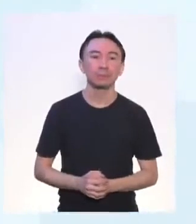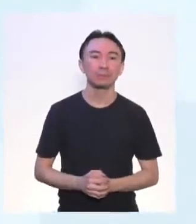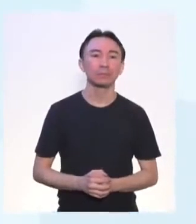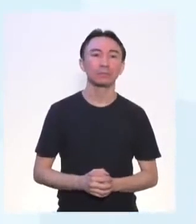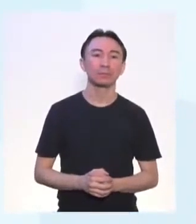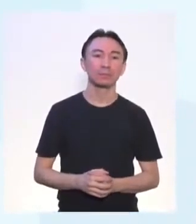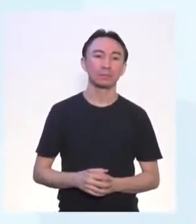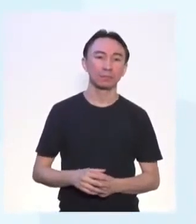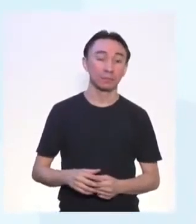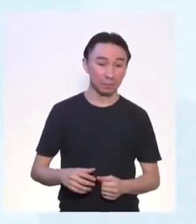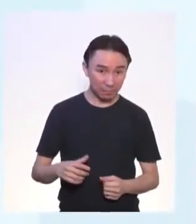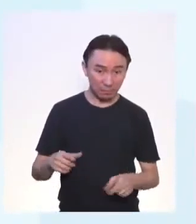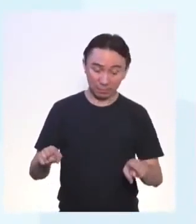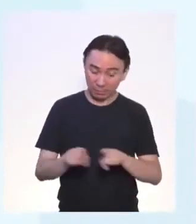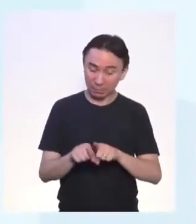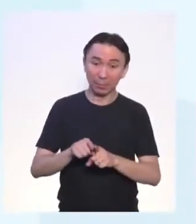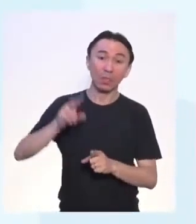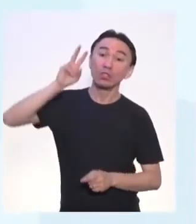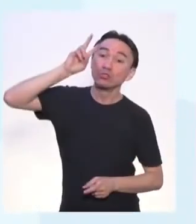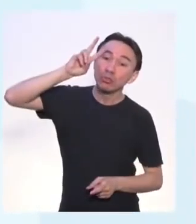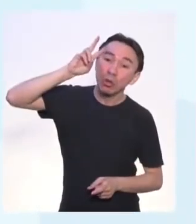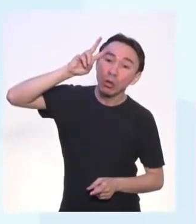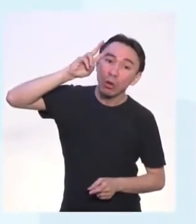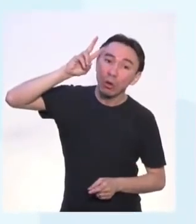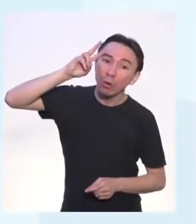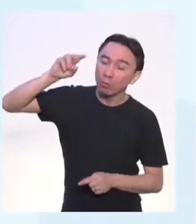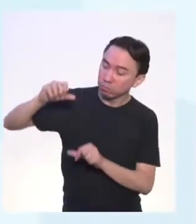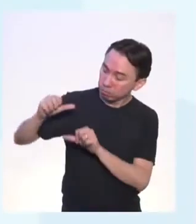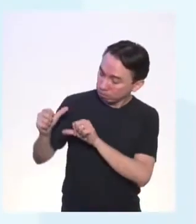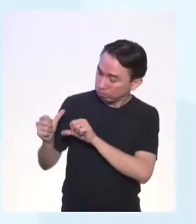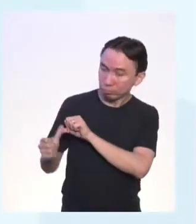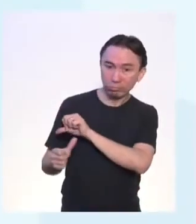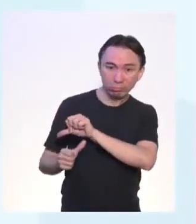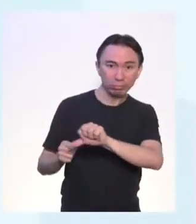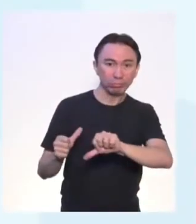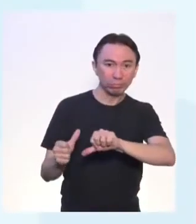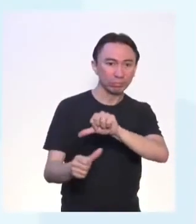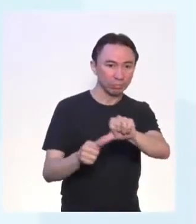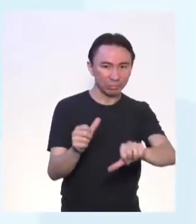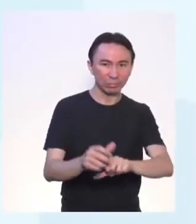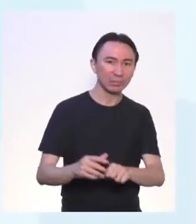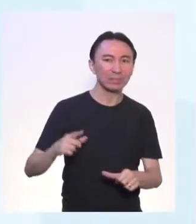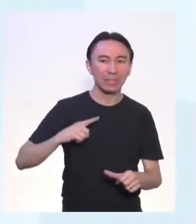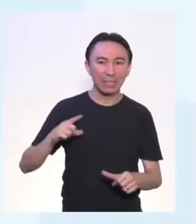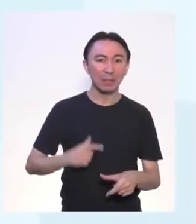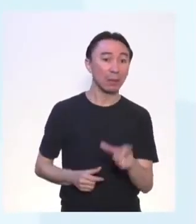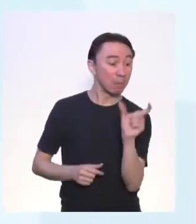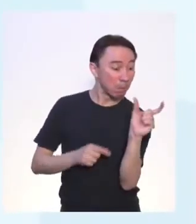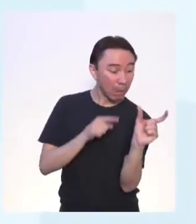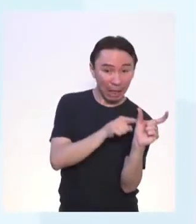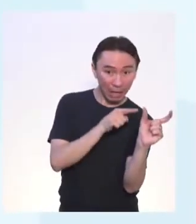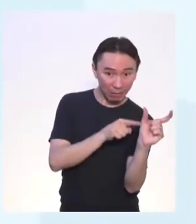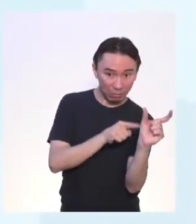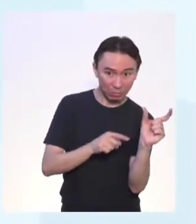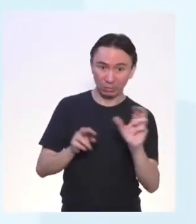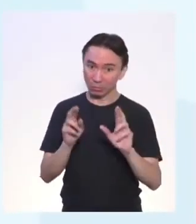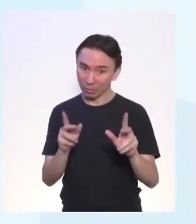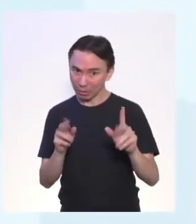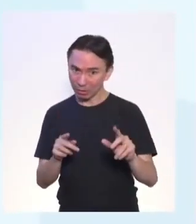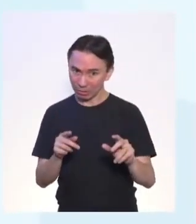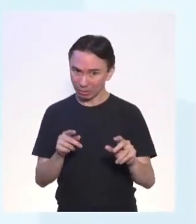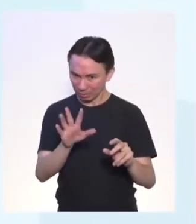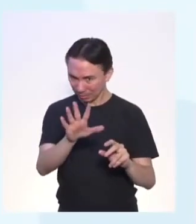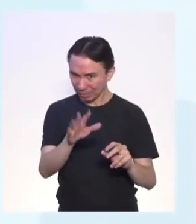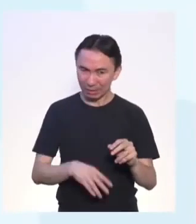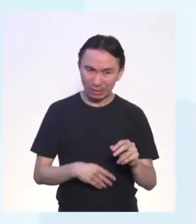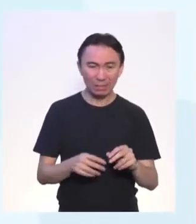variação histórica. Temos uma palavrinha aí diferente, como eu sempre falo para vocês, é para irem criando vocabulário. Quando